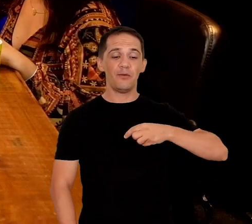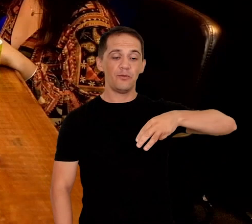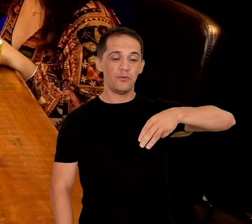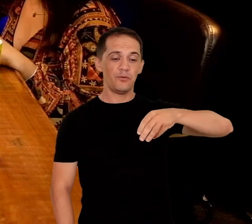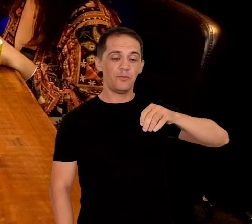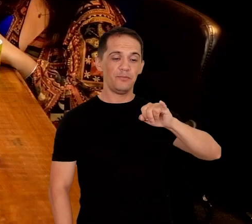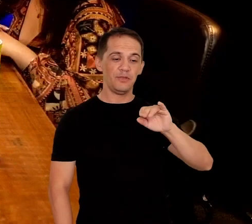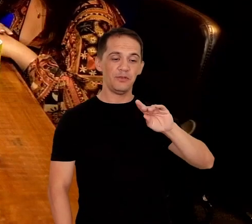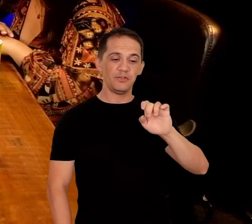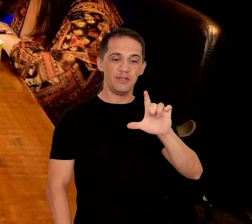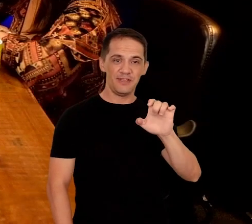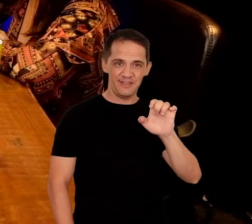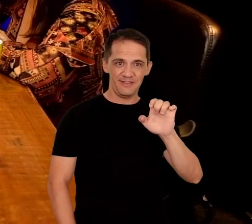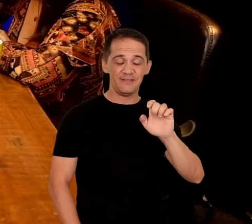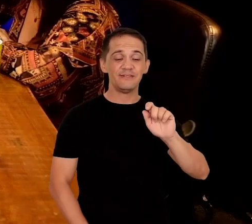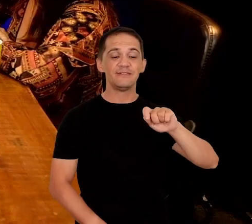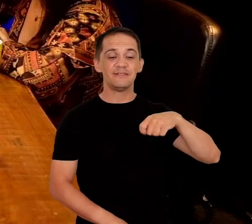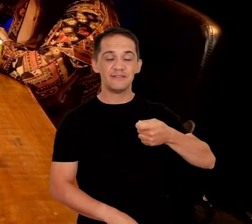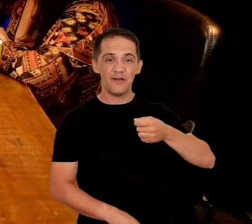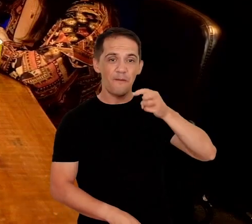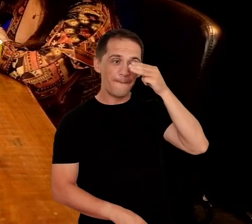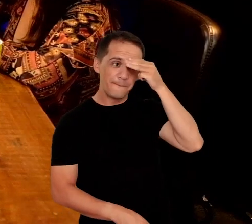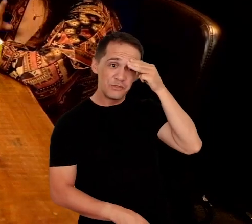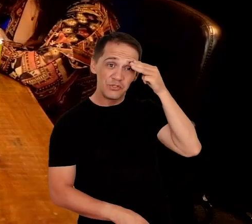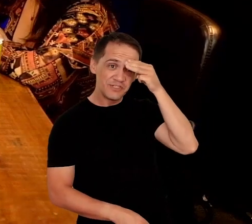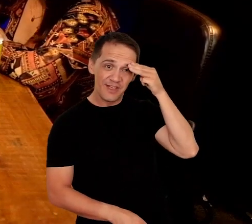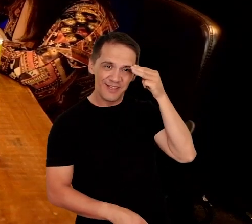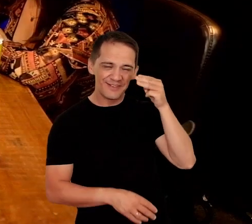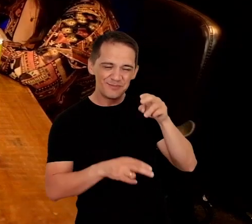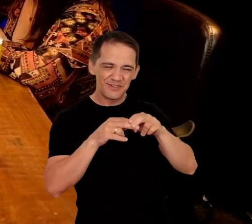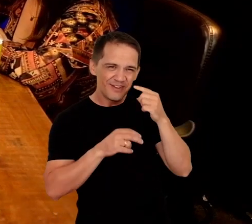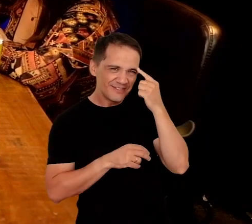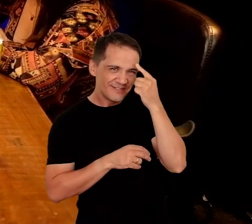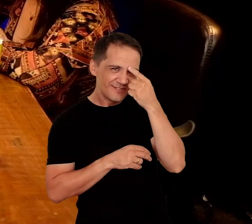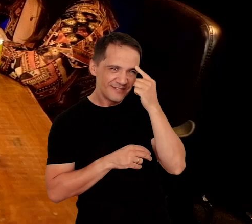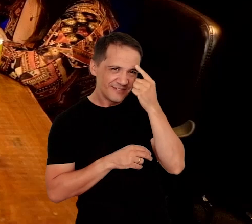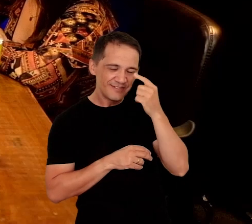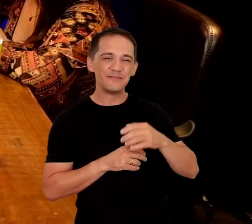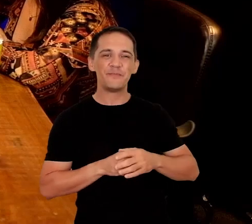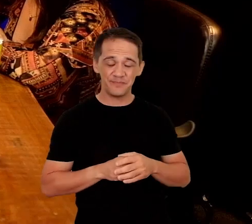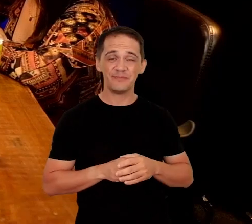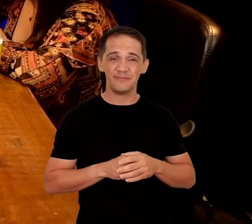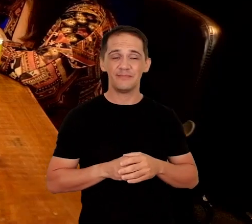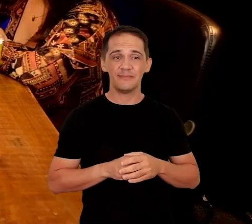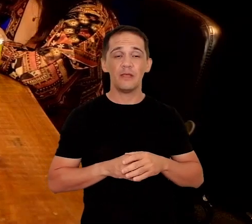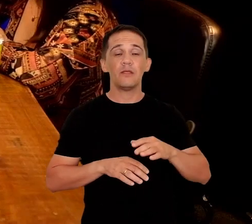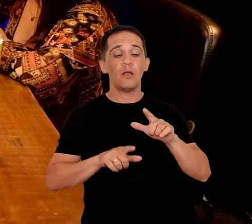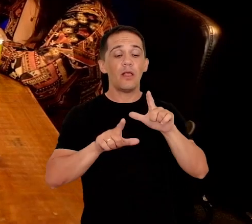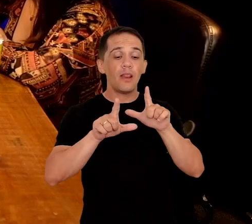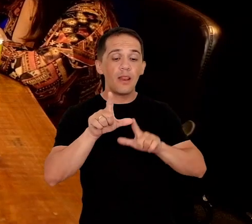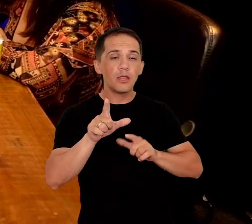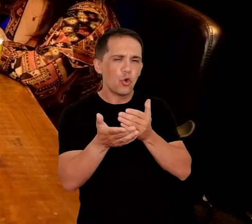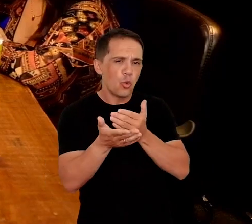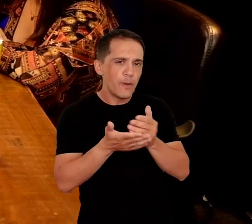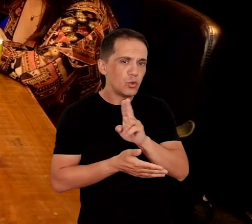E a tua pintinha? Minha pintinha discreta. Aqui. A letra do teu nome também. É. Não necessariamente a letra do nome, tá? Não